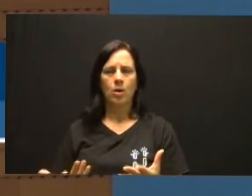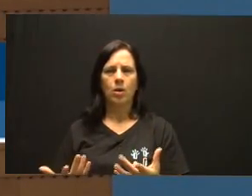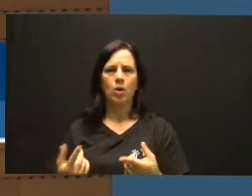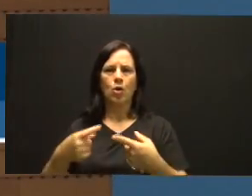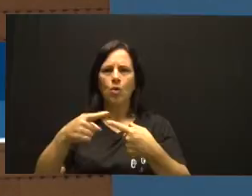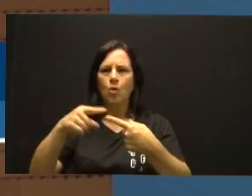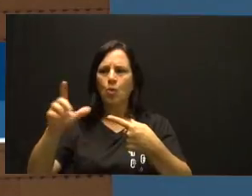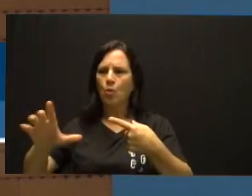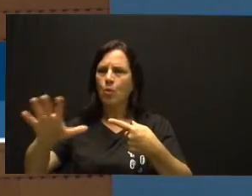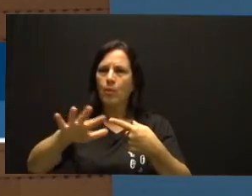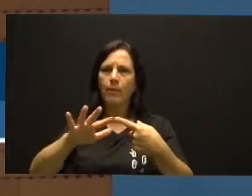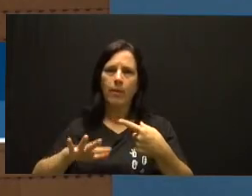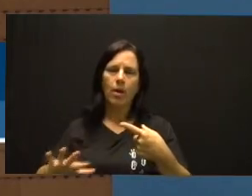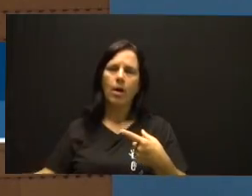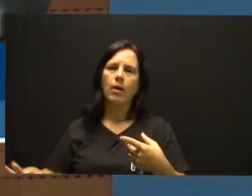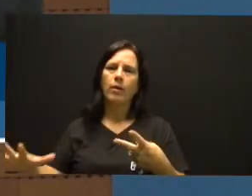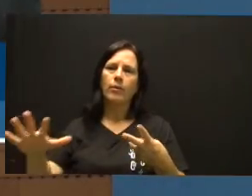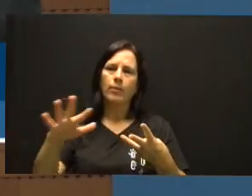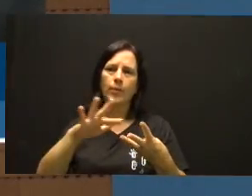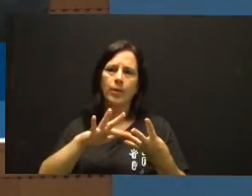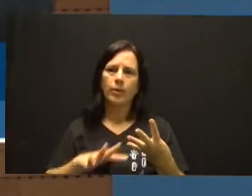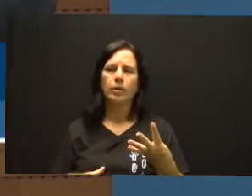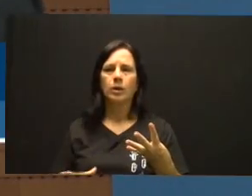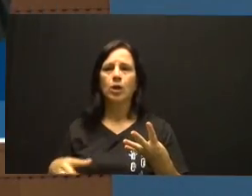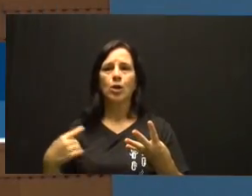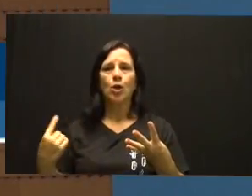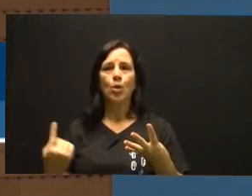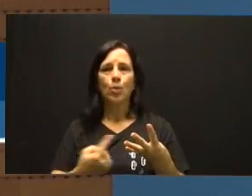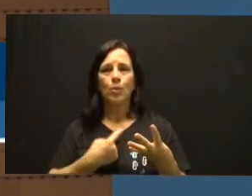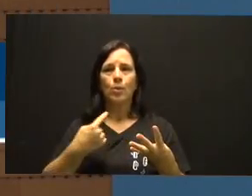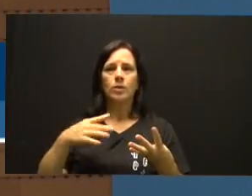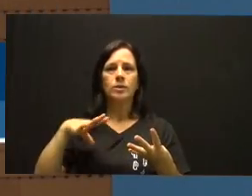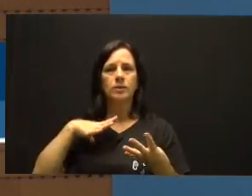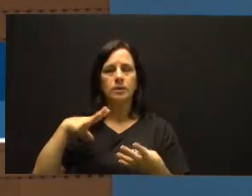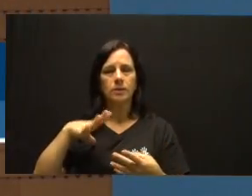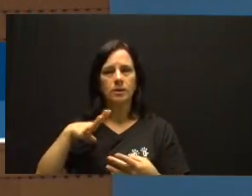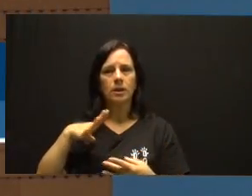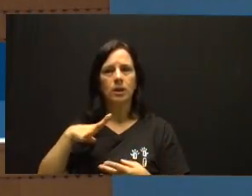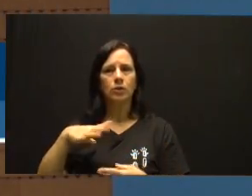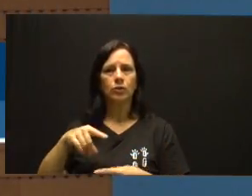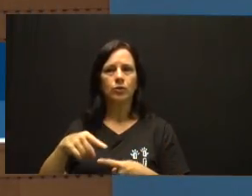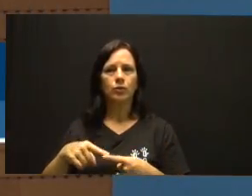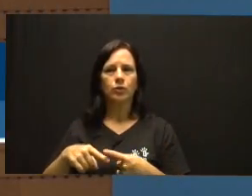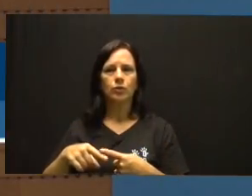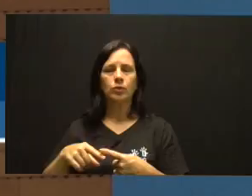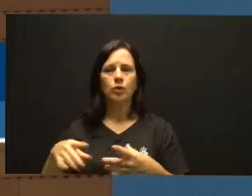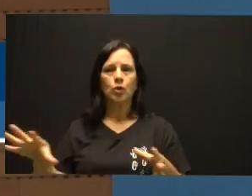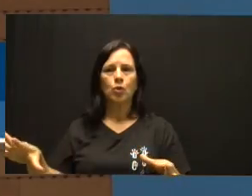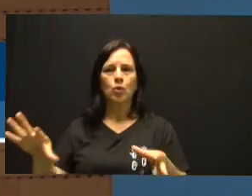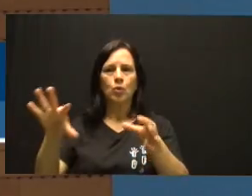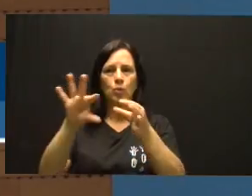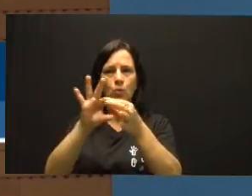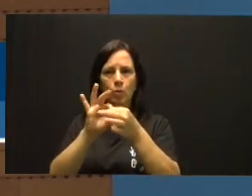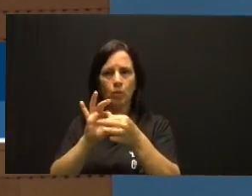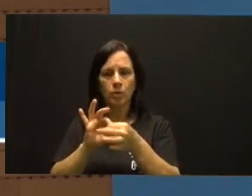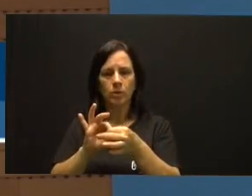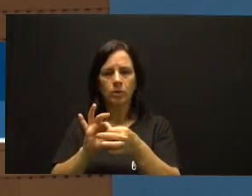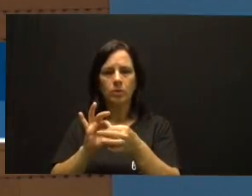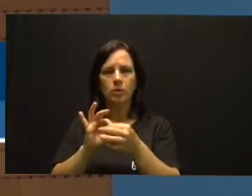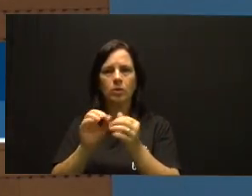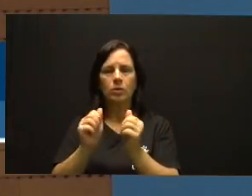B, nós precisamos entender que a nossa cidade, a cidade de Cubatão, é formada de bairros. E nós temos que ir